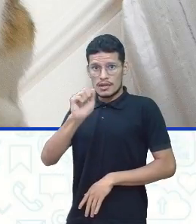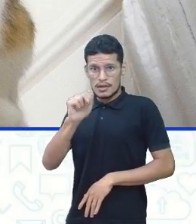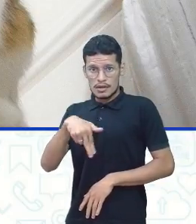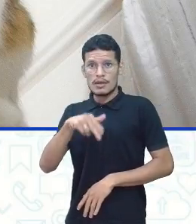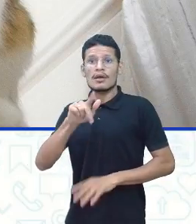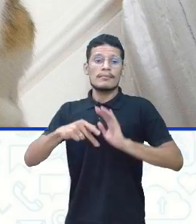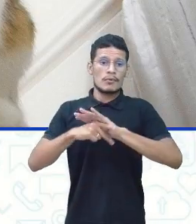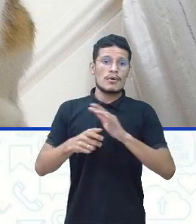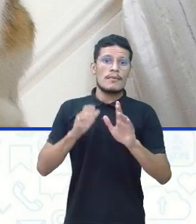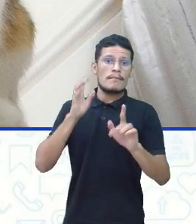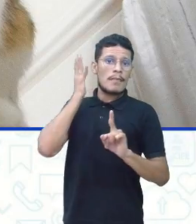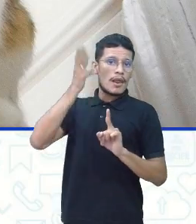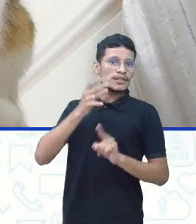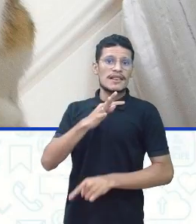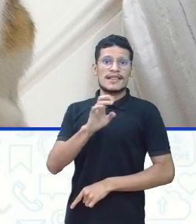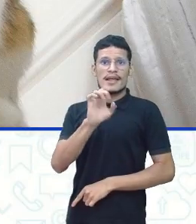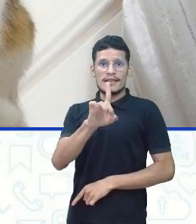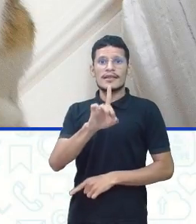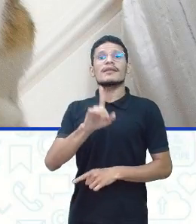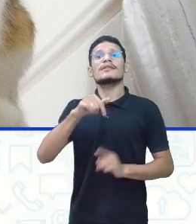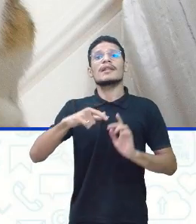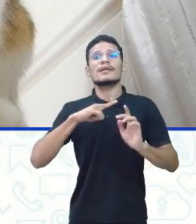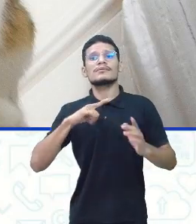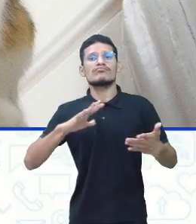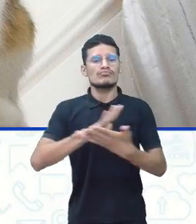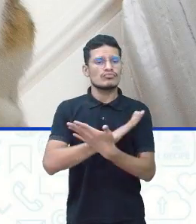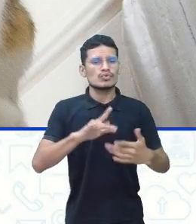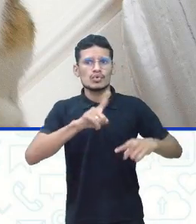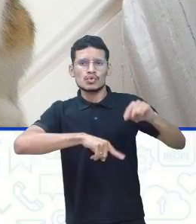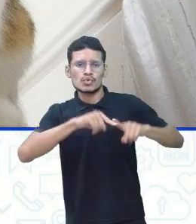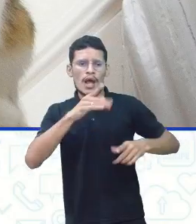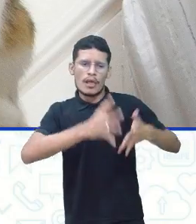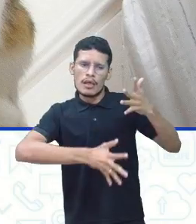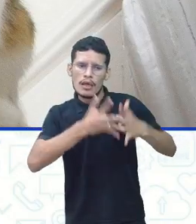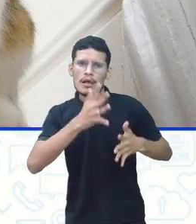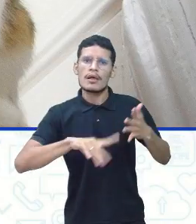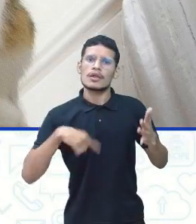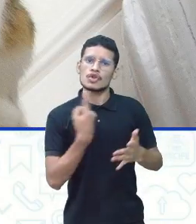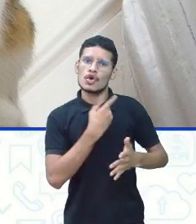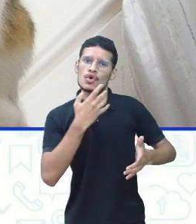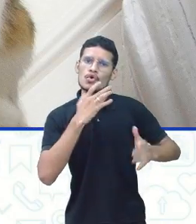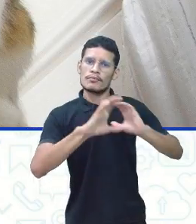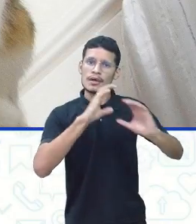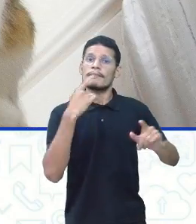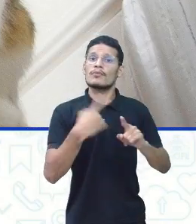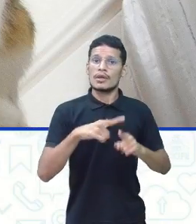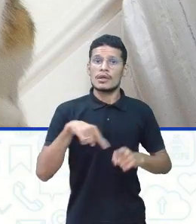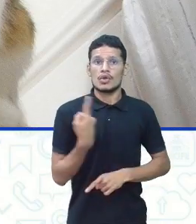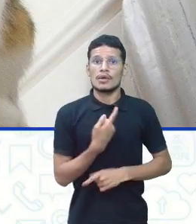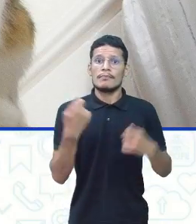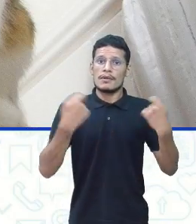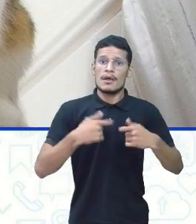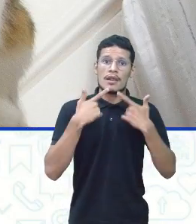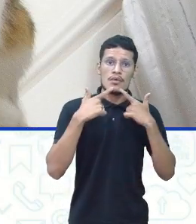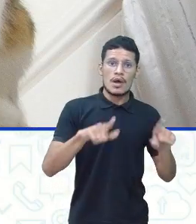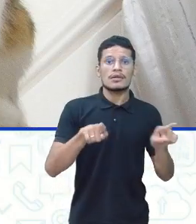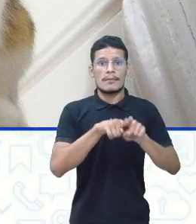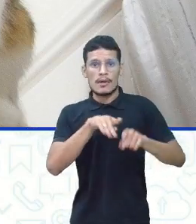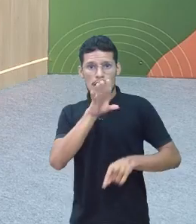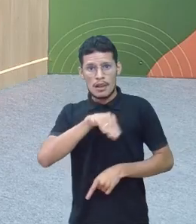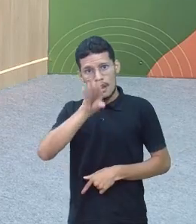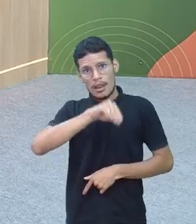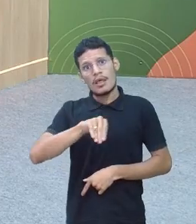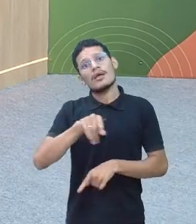os mecanismos de fala que atrapalham a nossa comunicação, porque aí a gente vai precisar da linguagem e da oralidade, servindo